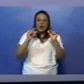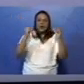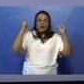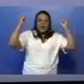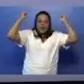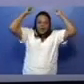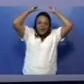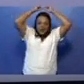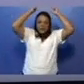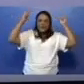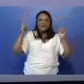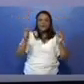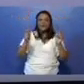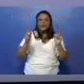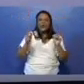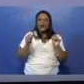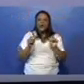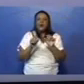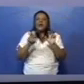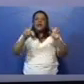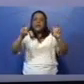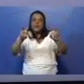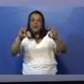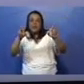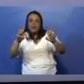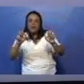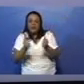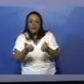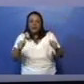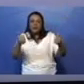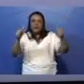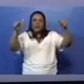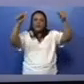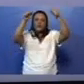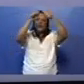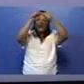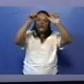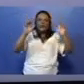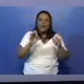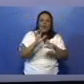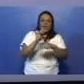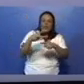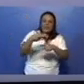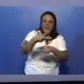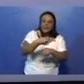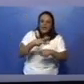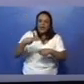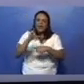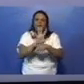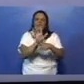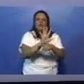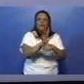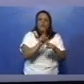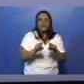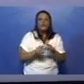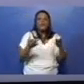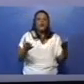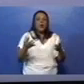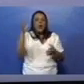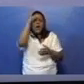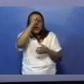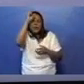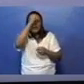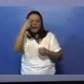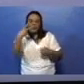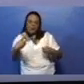pinturas, esculturas, livros, séries e filmes. E nós vimos, então, 2 mitos aqui. O